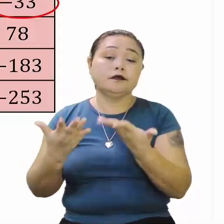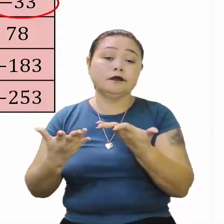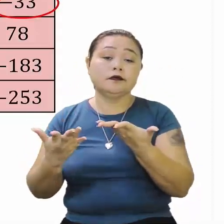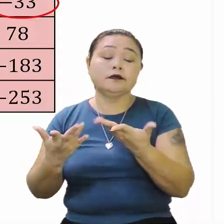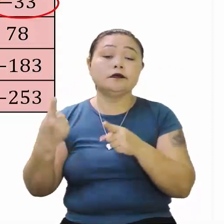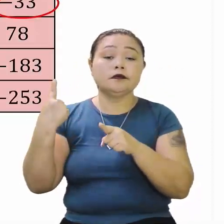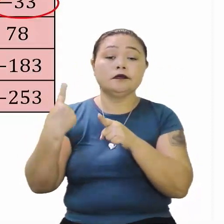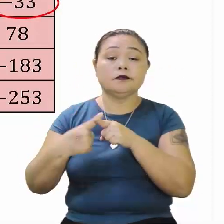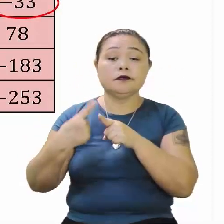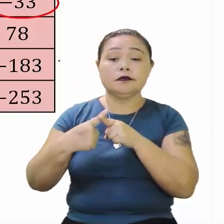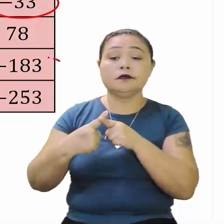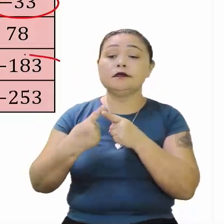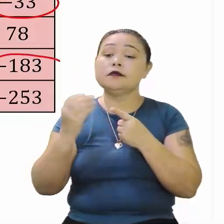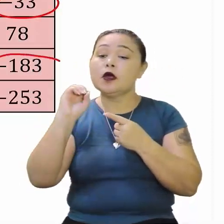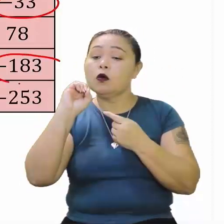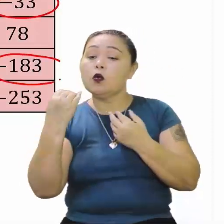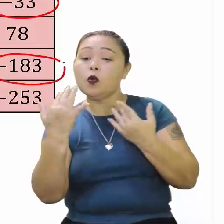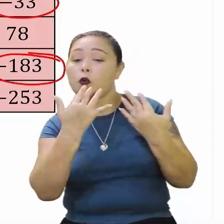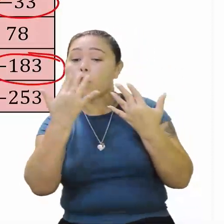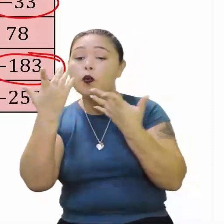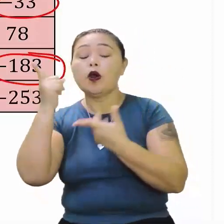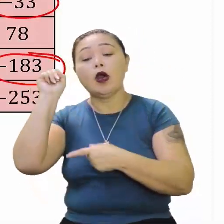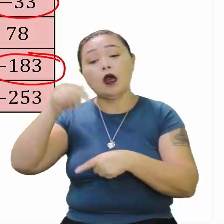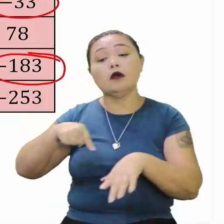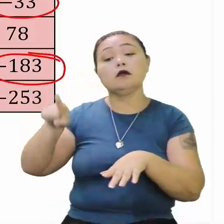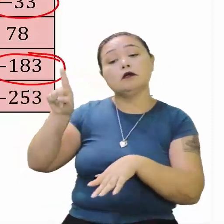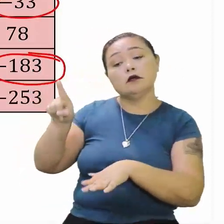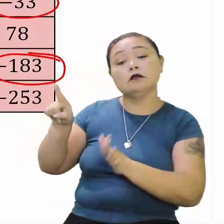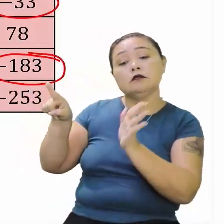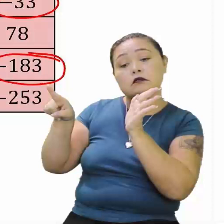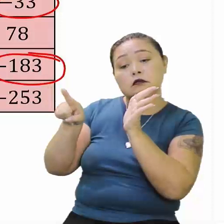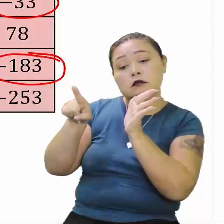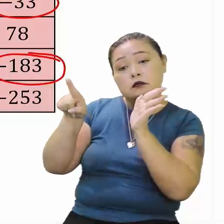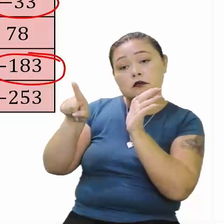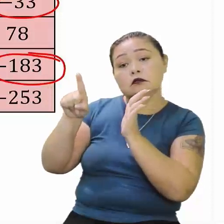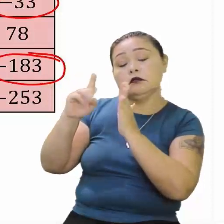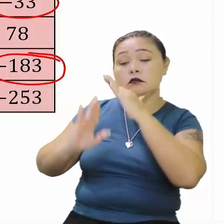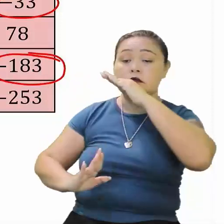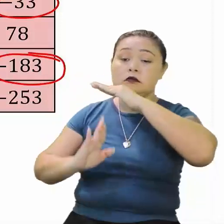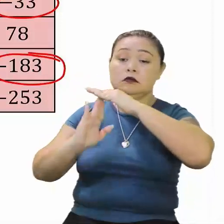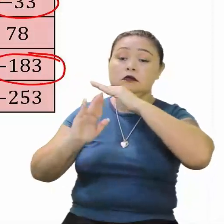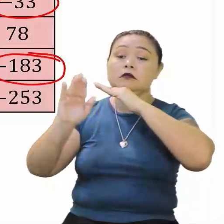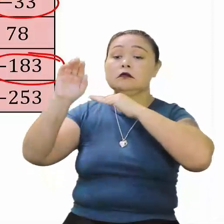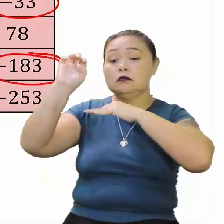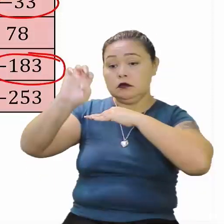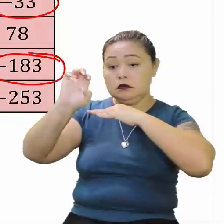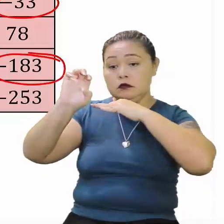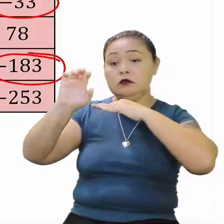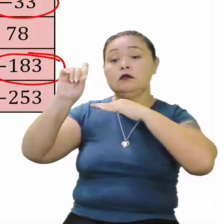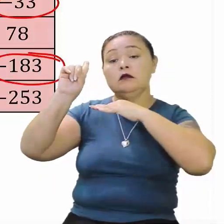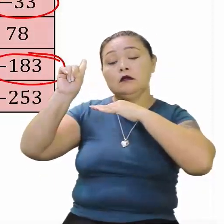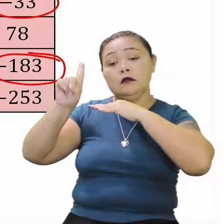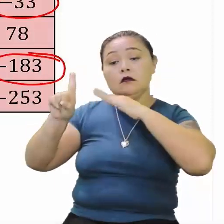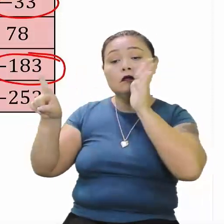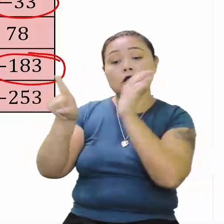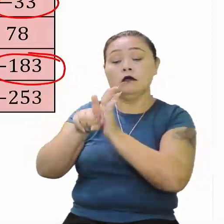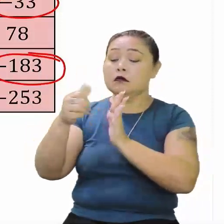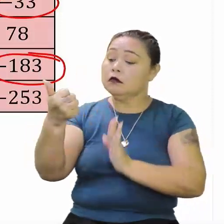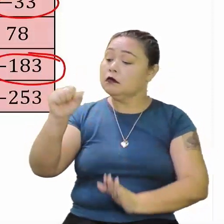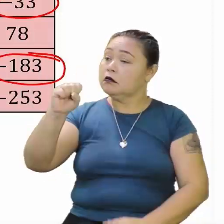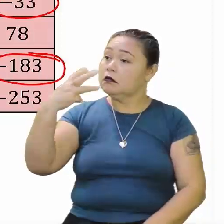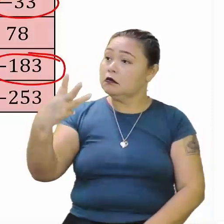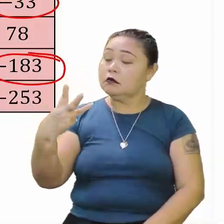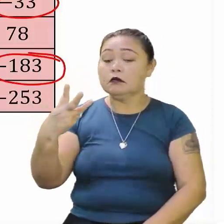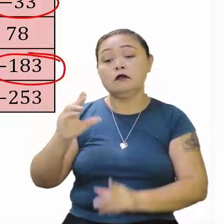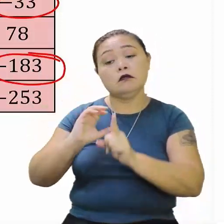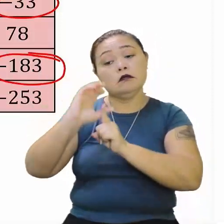Por que o oxigênio já é gás? Porque a temperatura de fusão, de ebulição dela está a menos 183